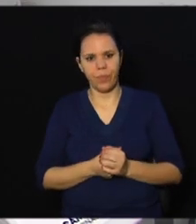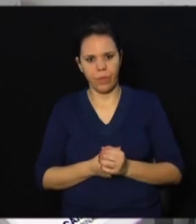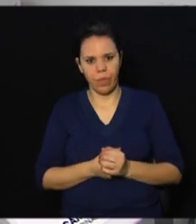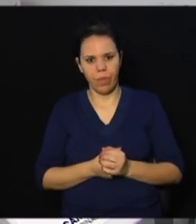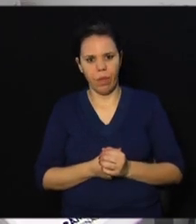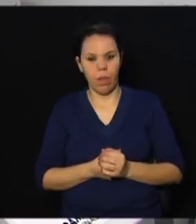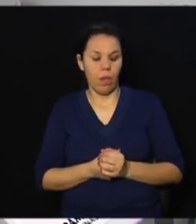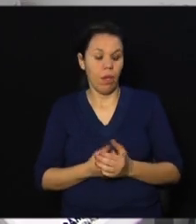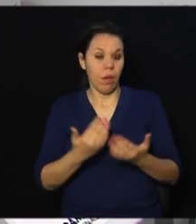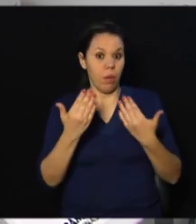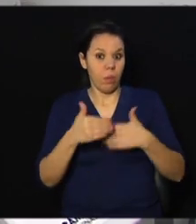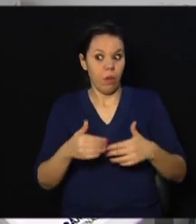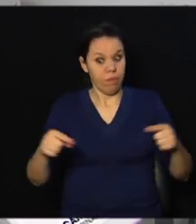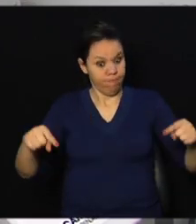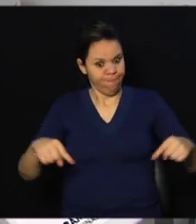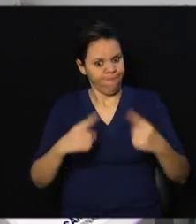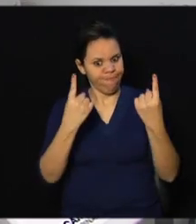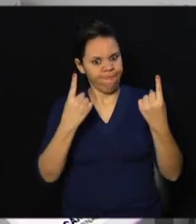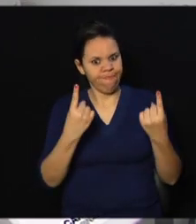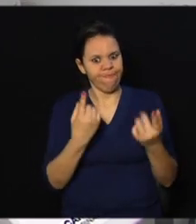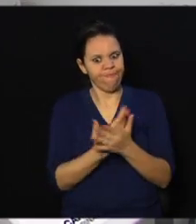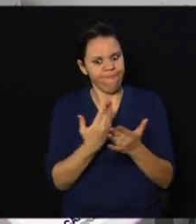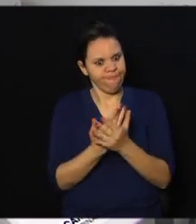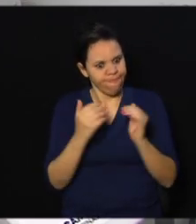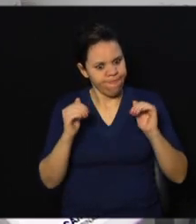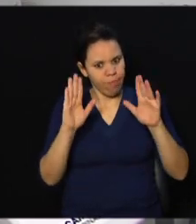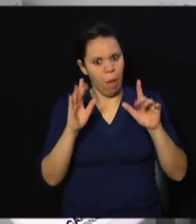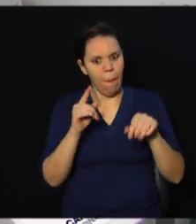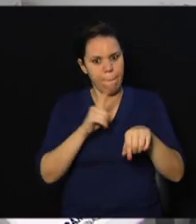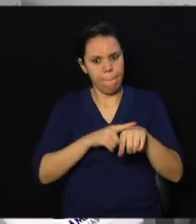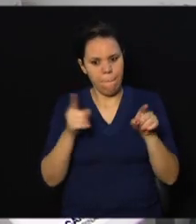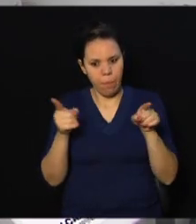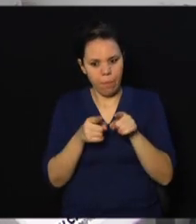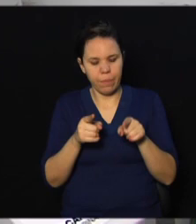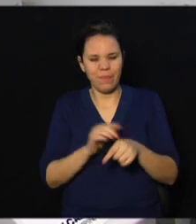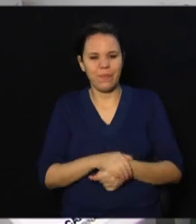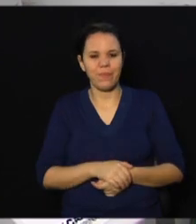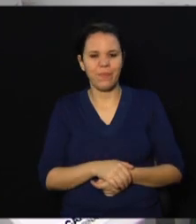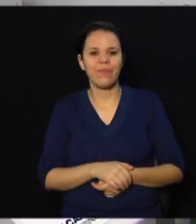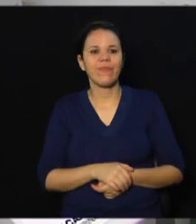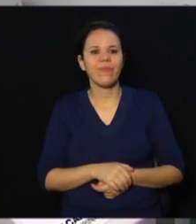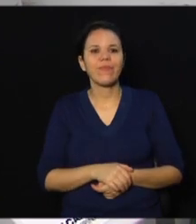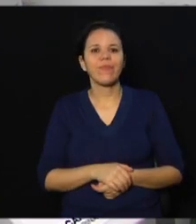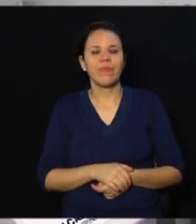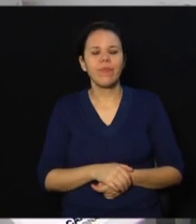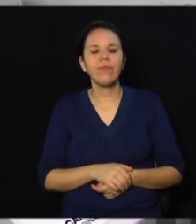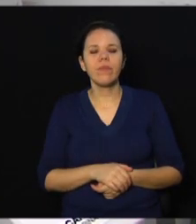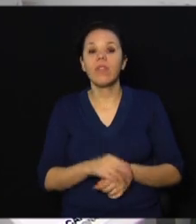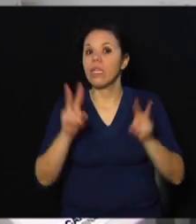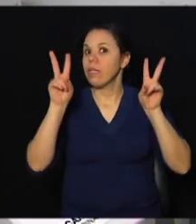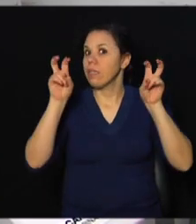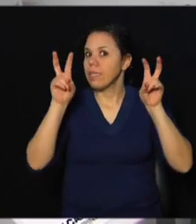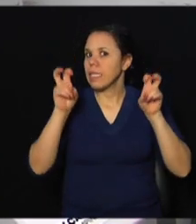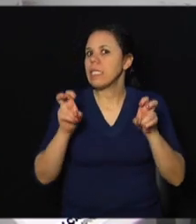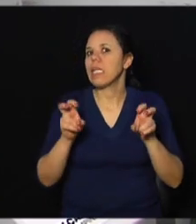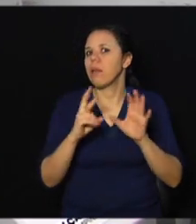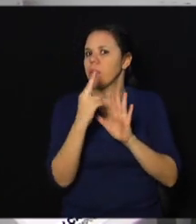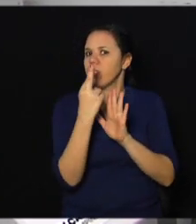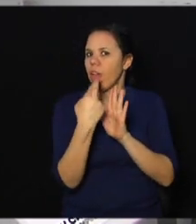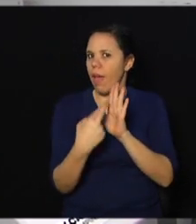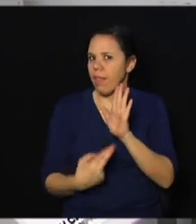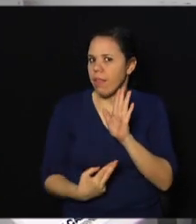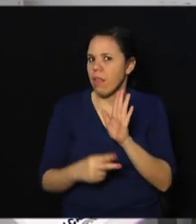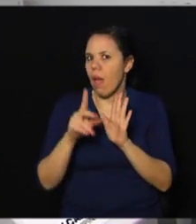é uma prova que te desafia a você fazer mais em menos tempo. E os temas de redação são